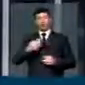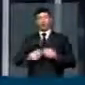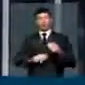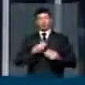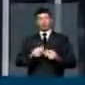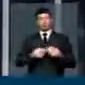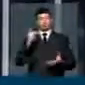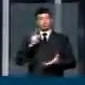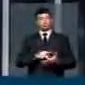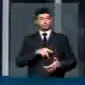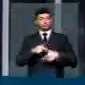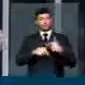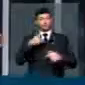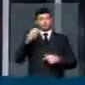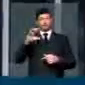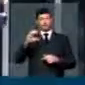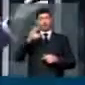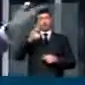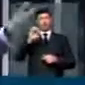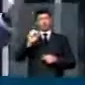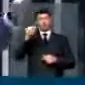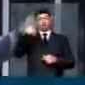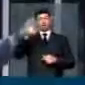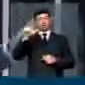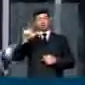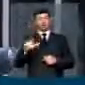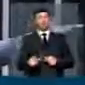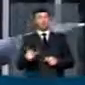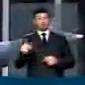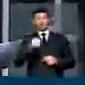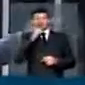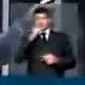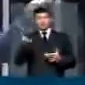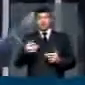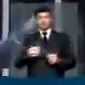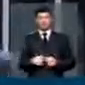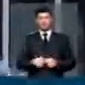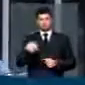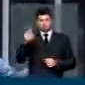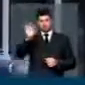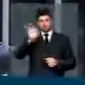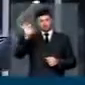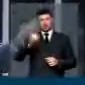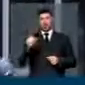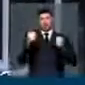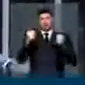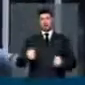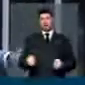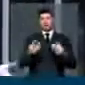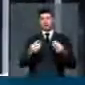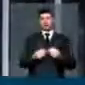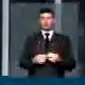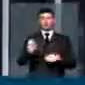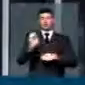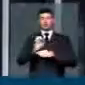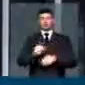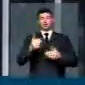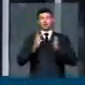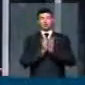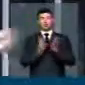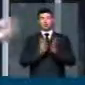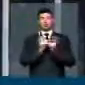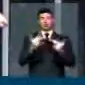real situação do PAC do Rio Anil. E esse PAC é um dos exemplos. 50% é muito pesado para um estado pobre como o nosso, como o